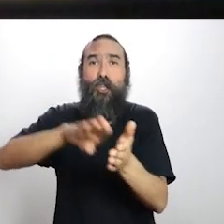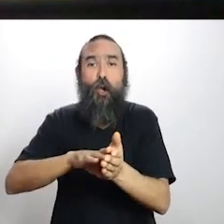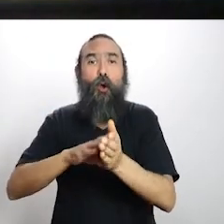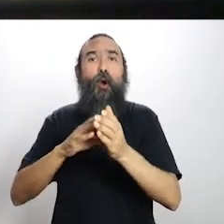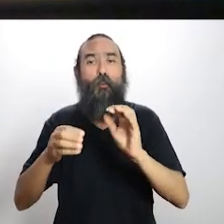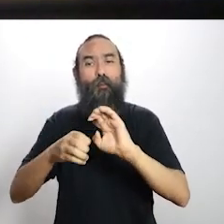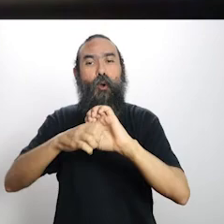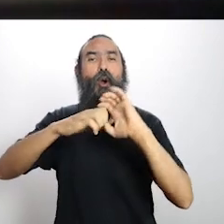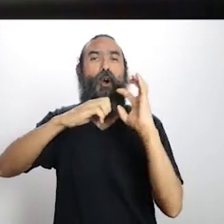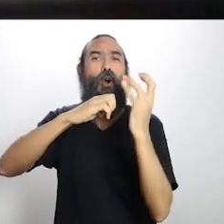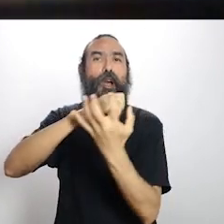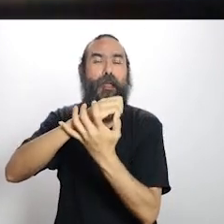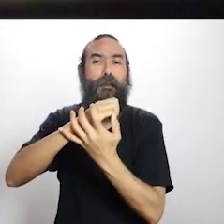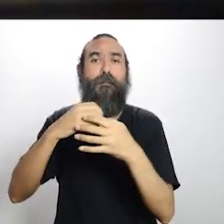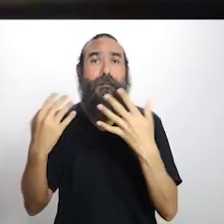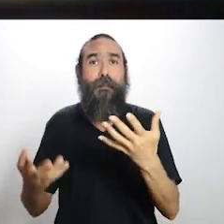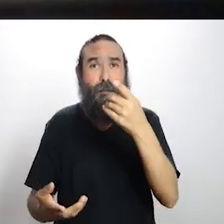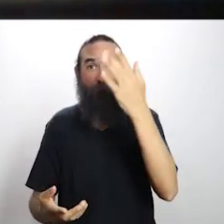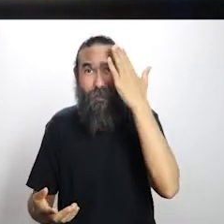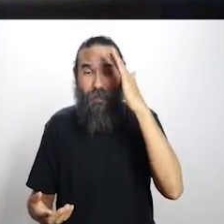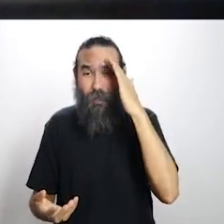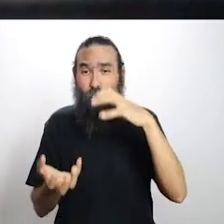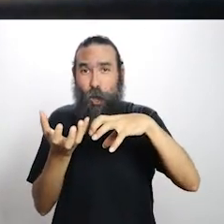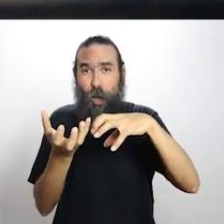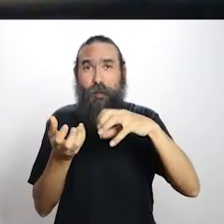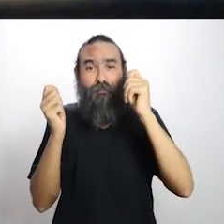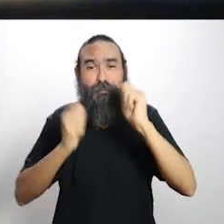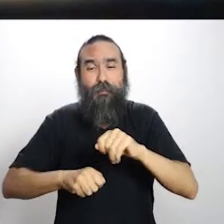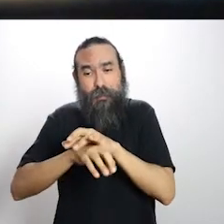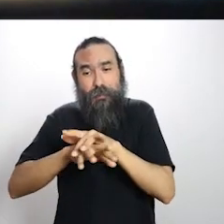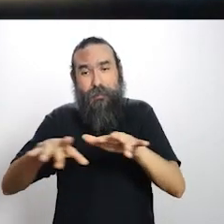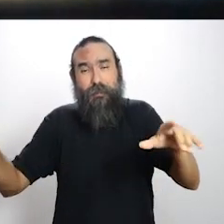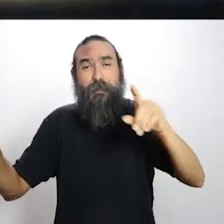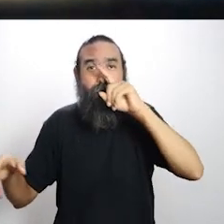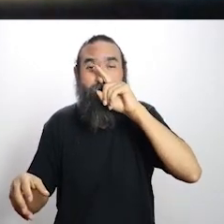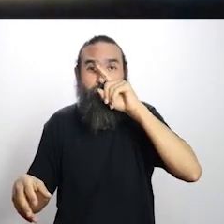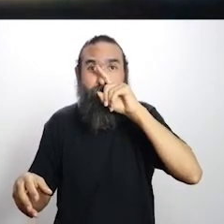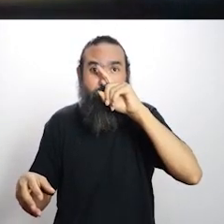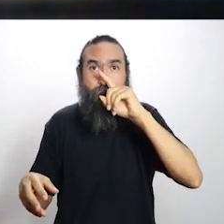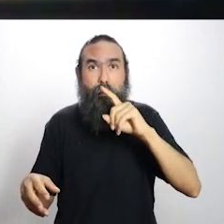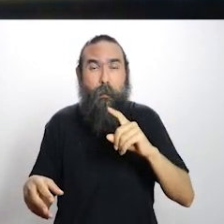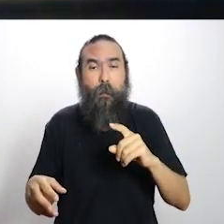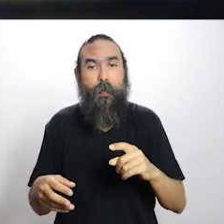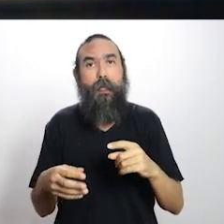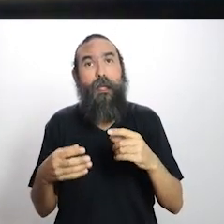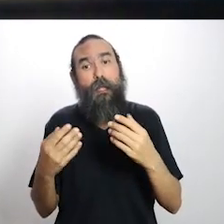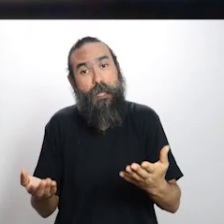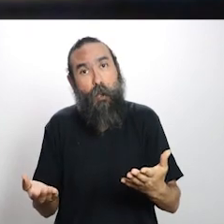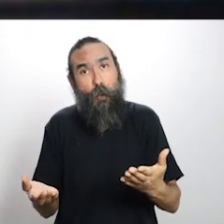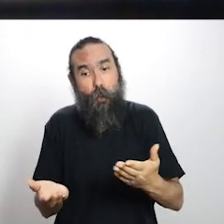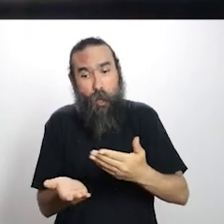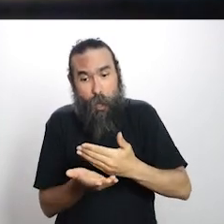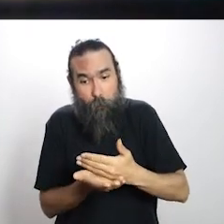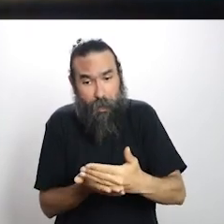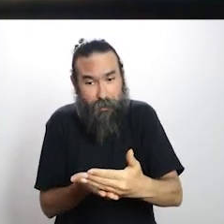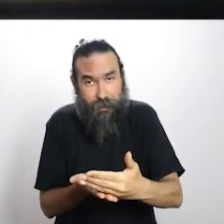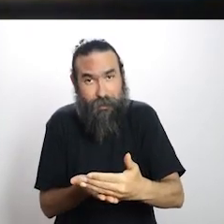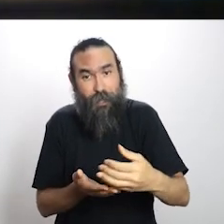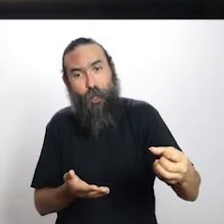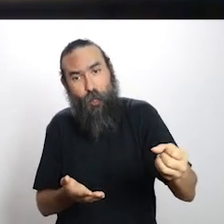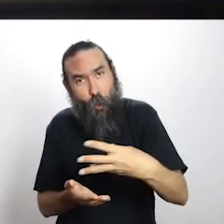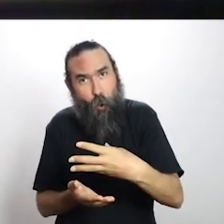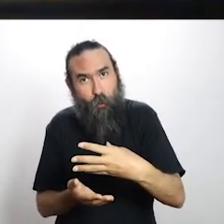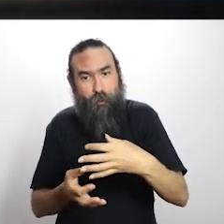o espaço realmente é um espaço muito fácil de propagação de qualquer tipo de vírus. E, a partir desse processo,